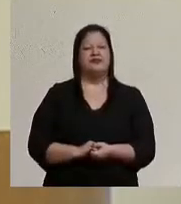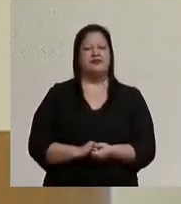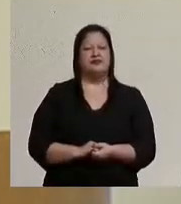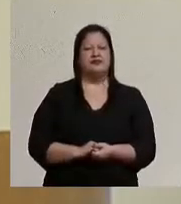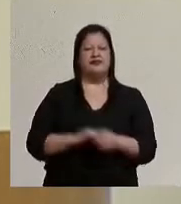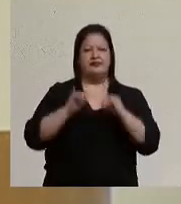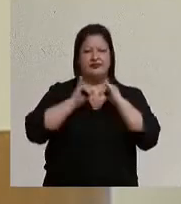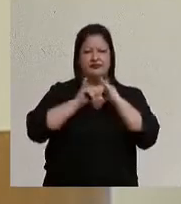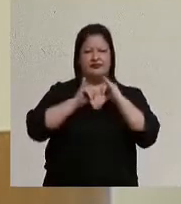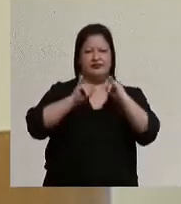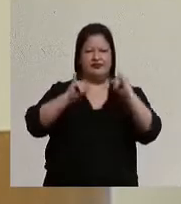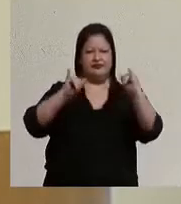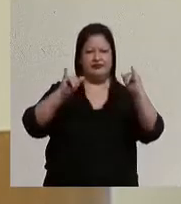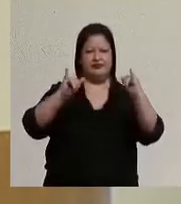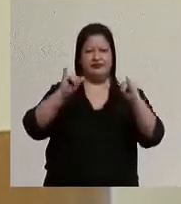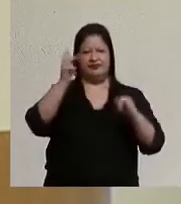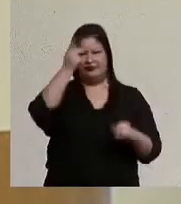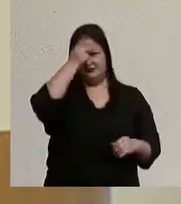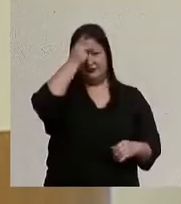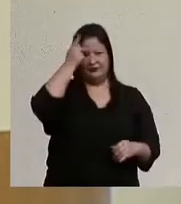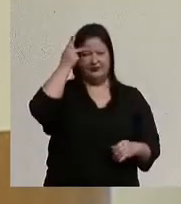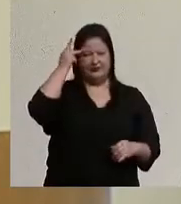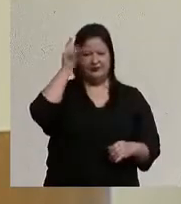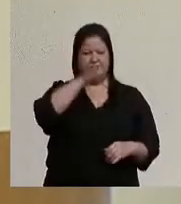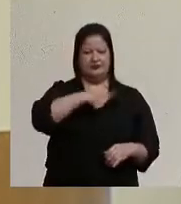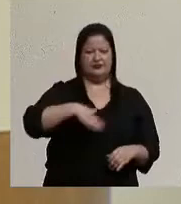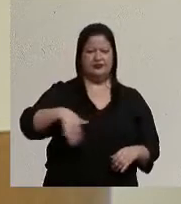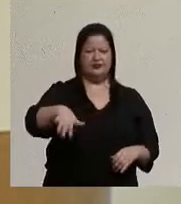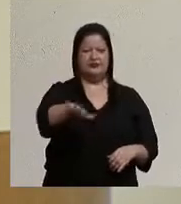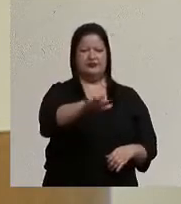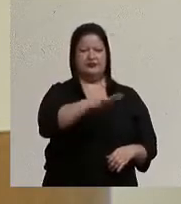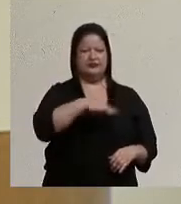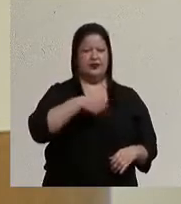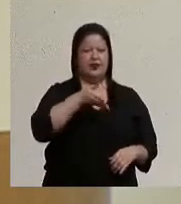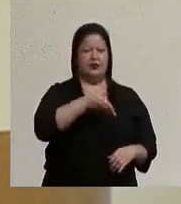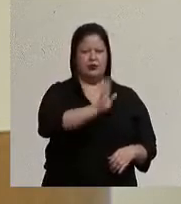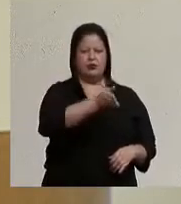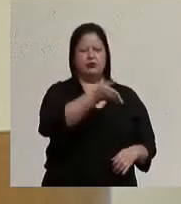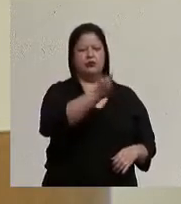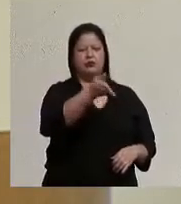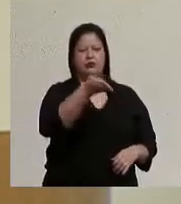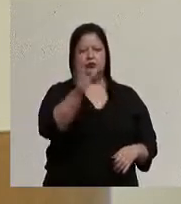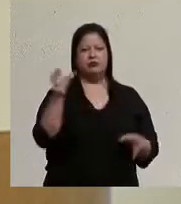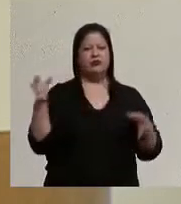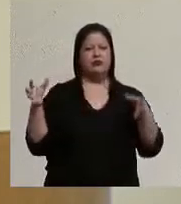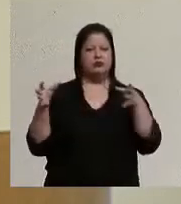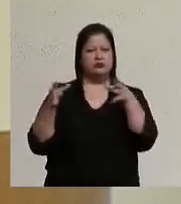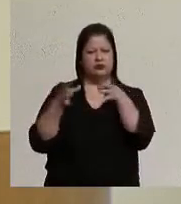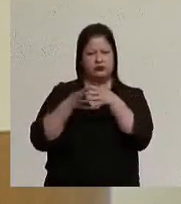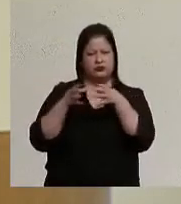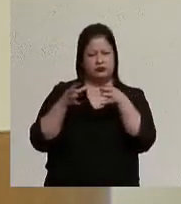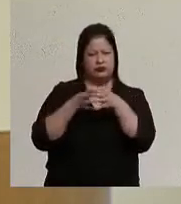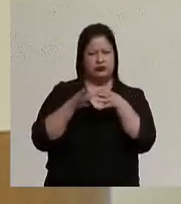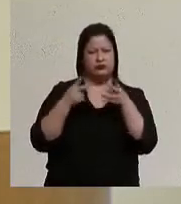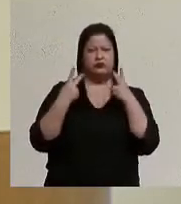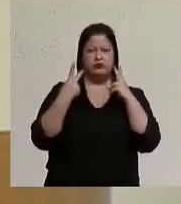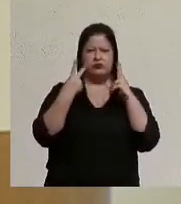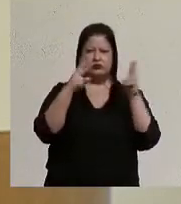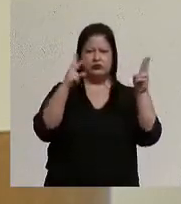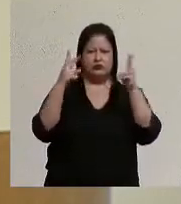dizer que também o pessoal aí de toda a região o andamos bastante a equipe uma equipe